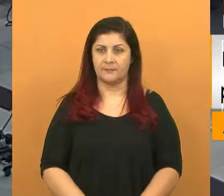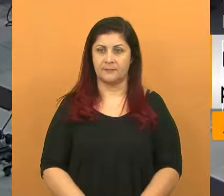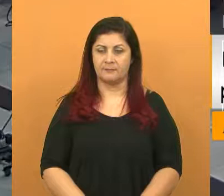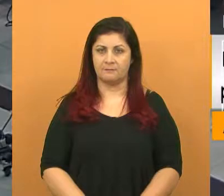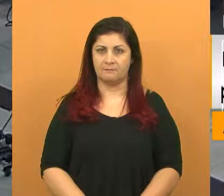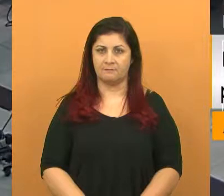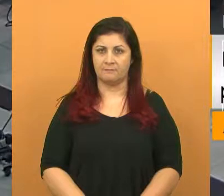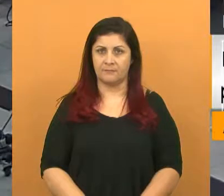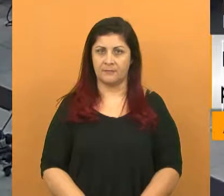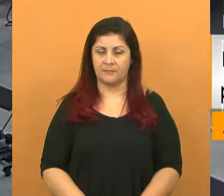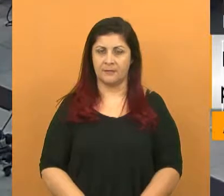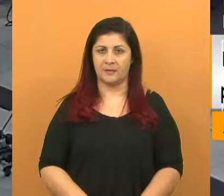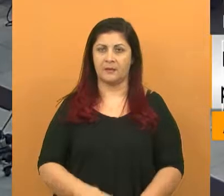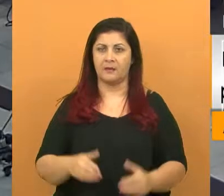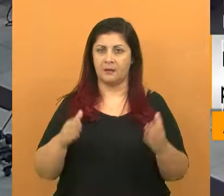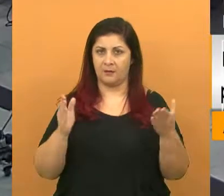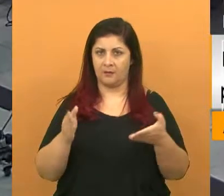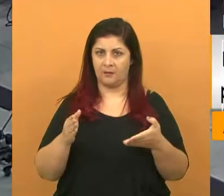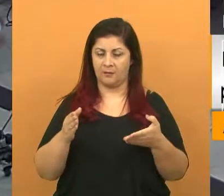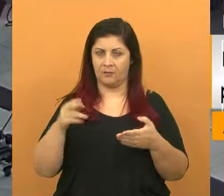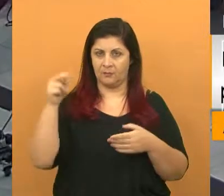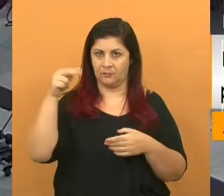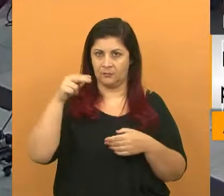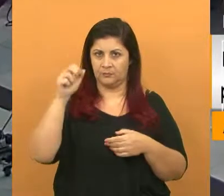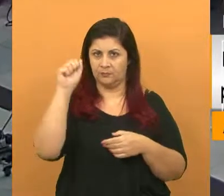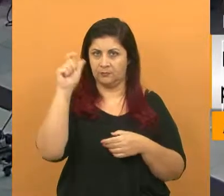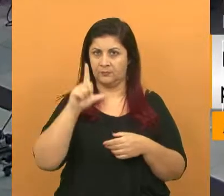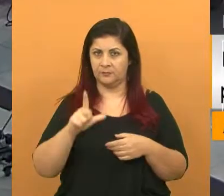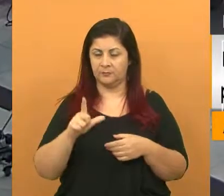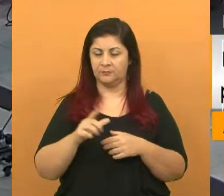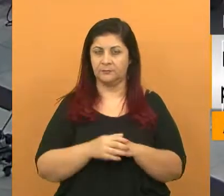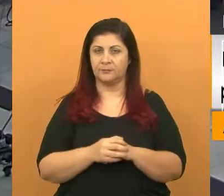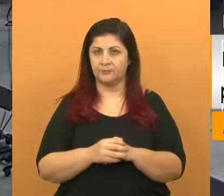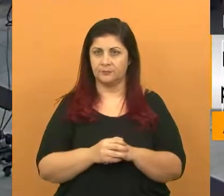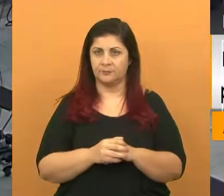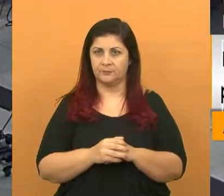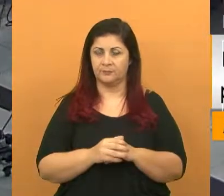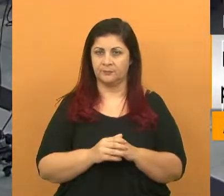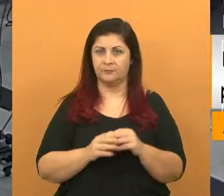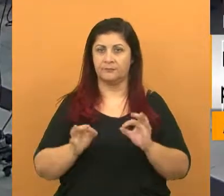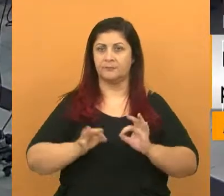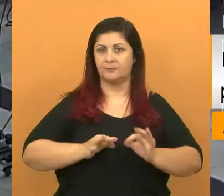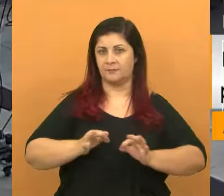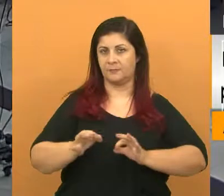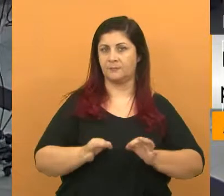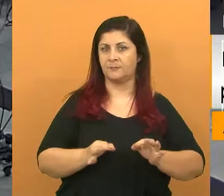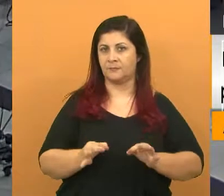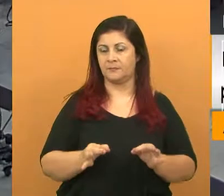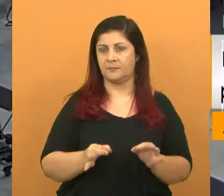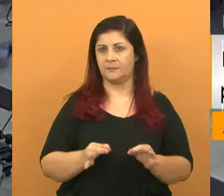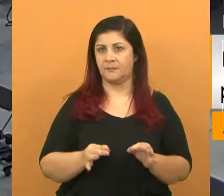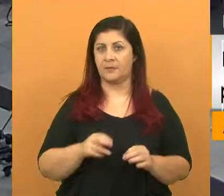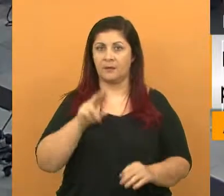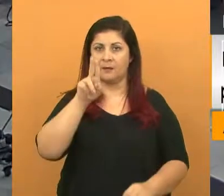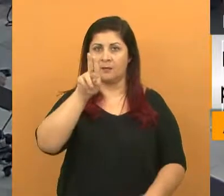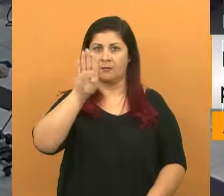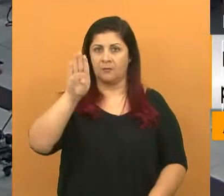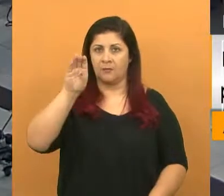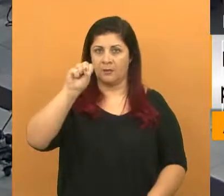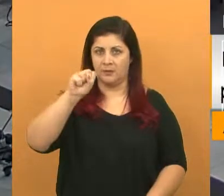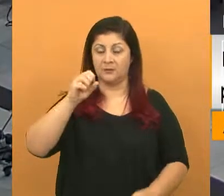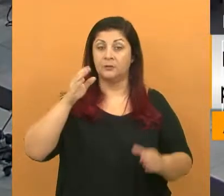A gente entrou no Novembro Azul, esse projeto vai regulamentar a ação. As unidades de saúde elas já estão